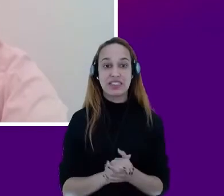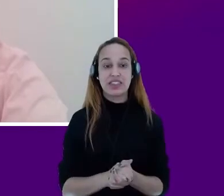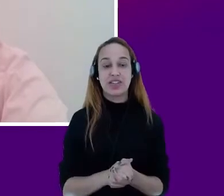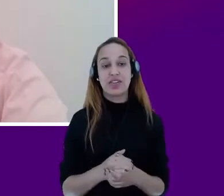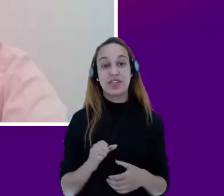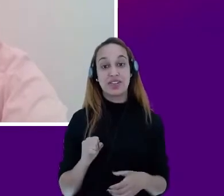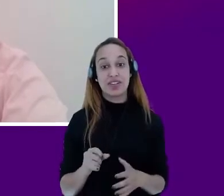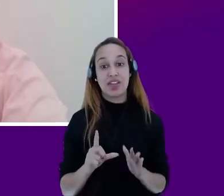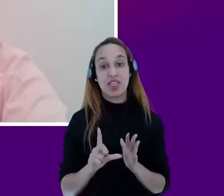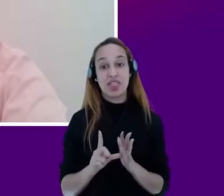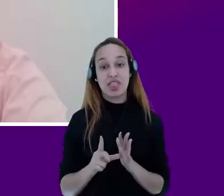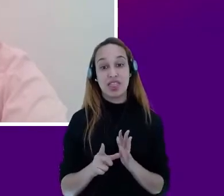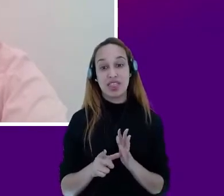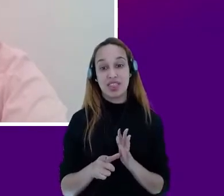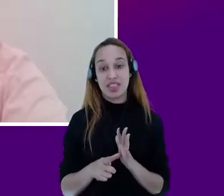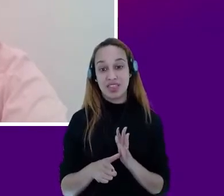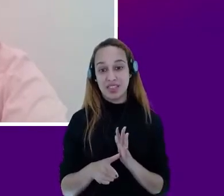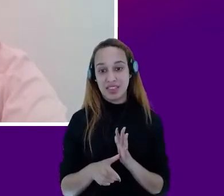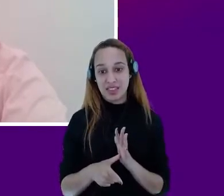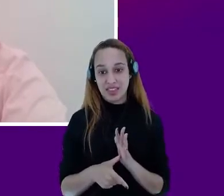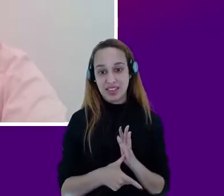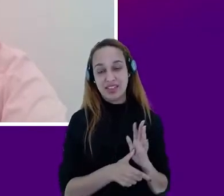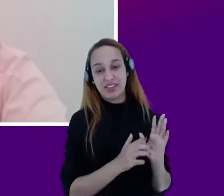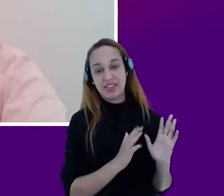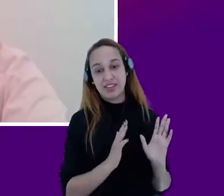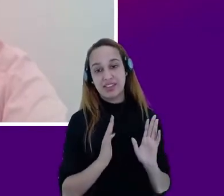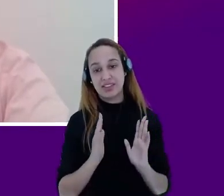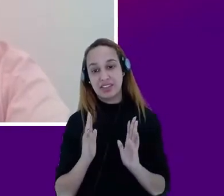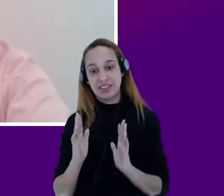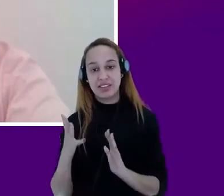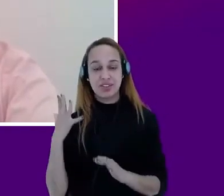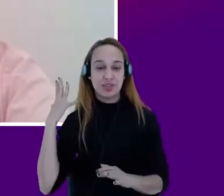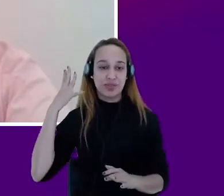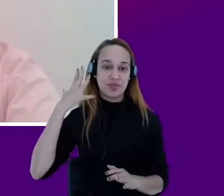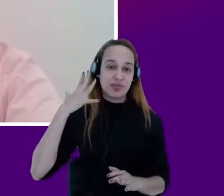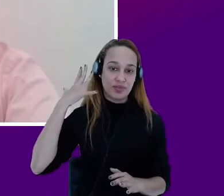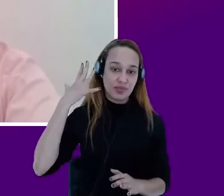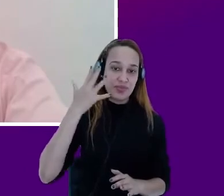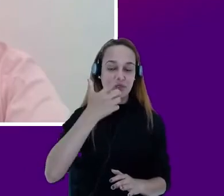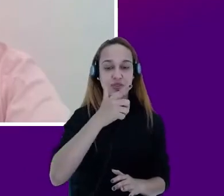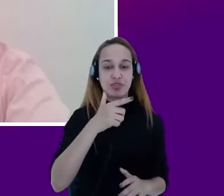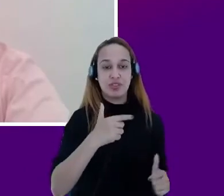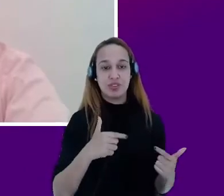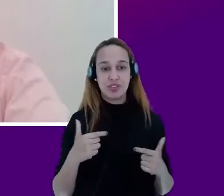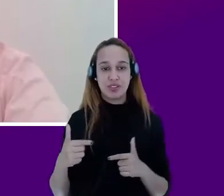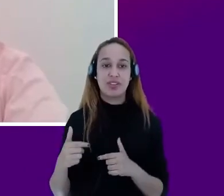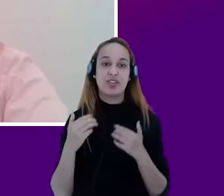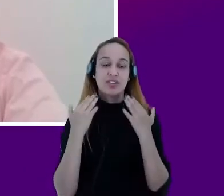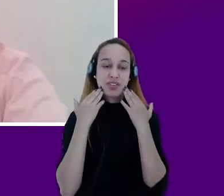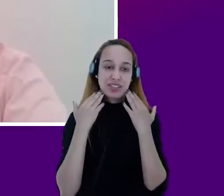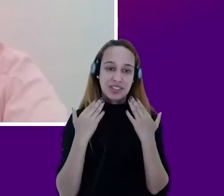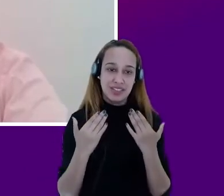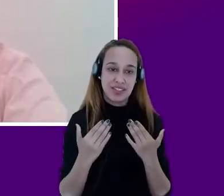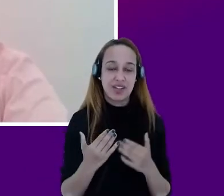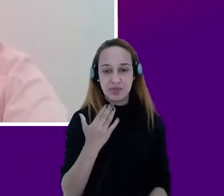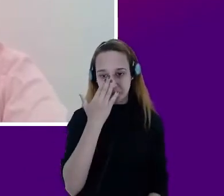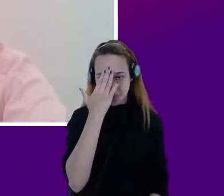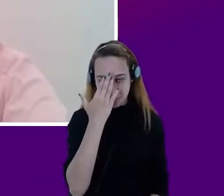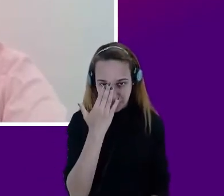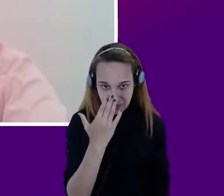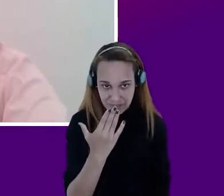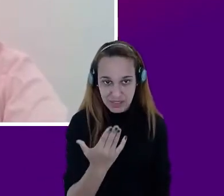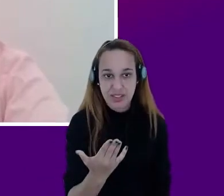muito, a gente vai acabar atrasando as outras palestras e os outros trabalhos que vão ser apresentados. Muito obrigado, acho que foi